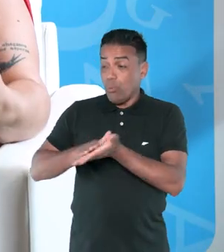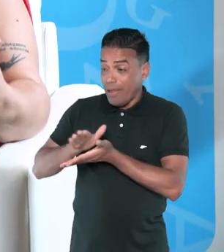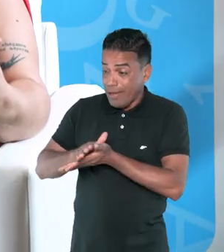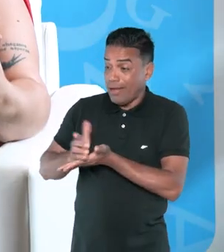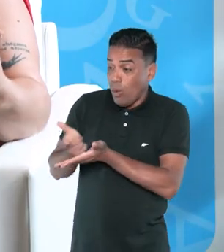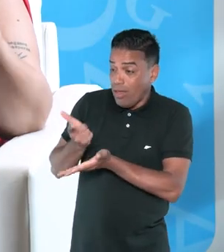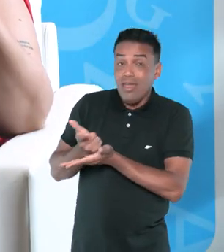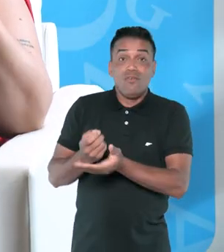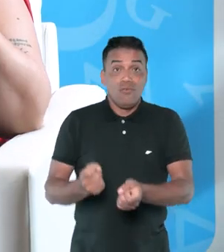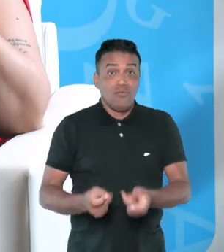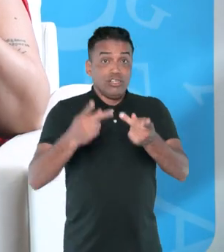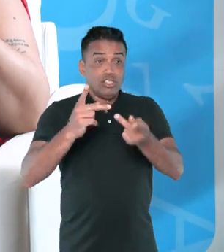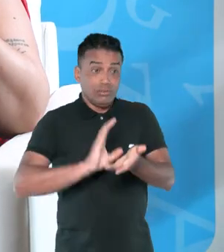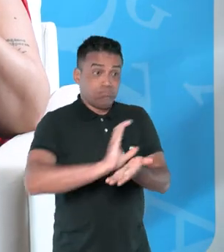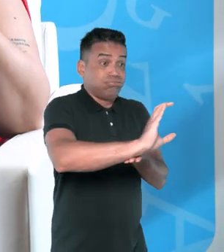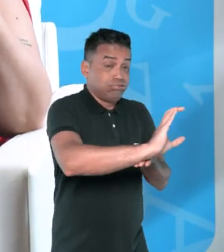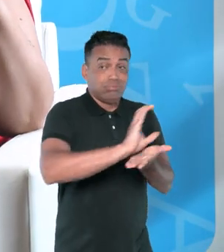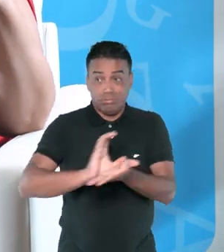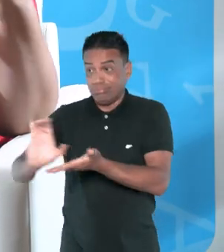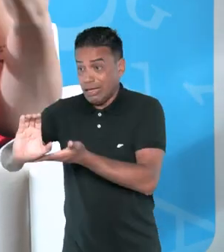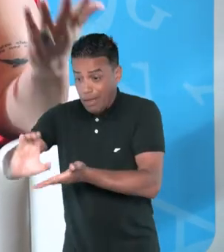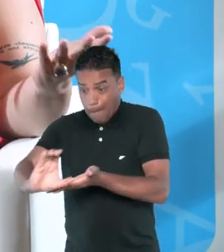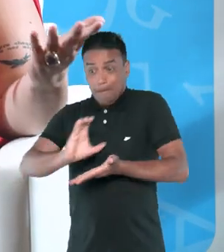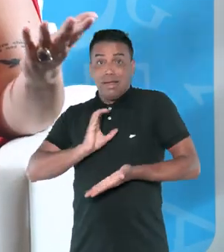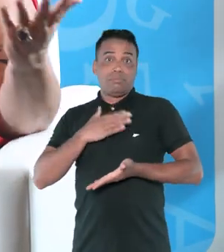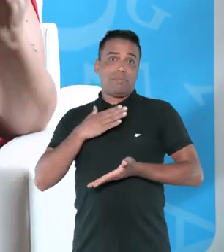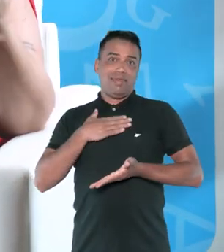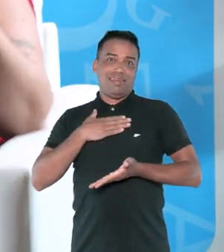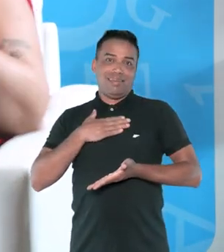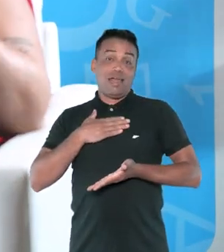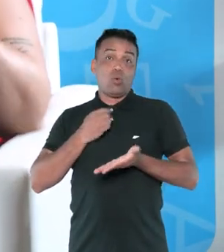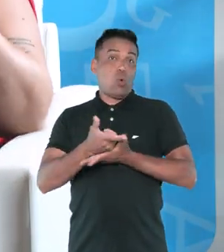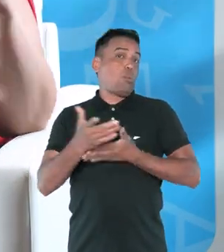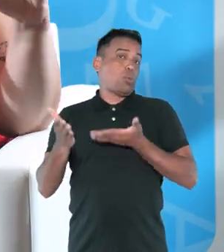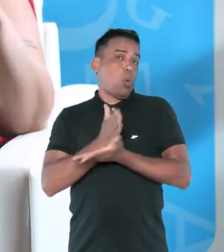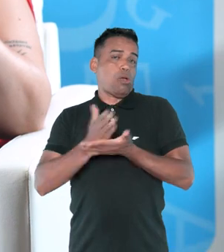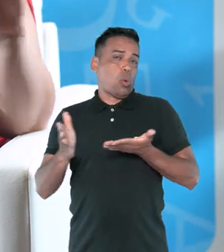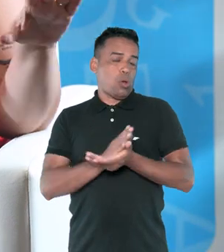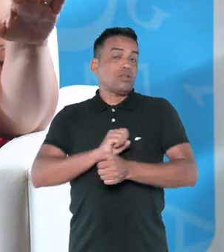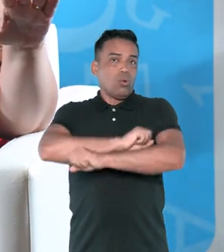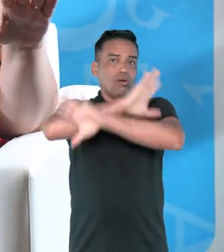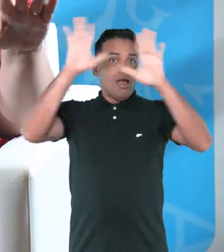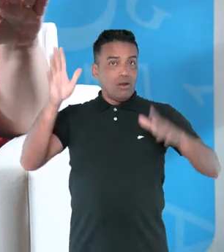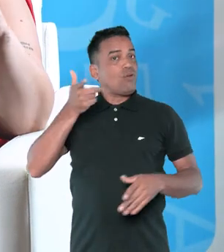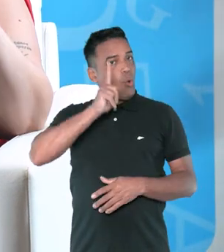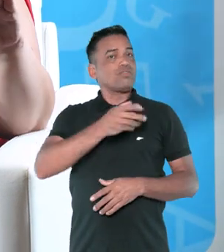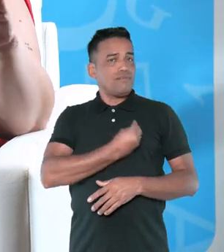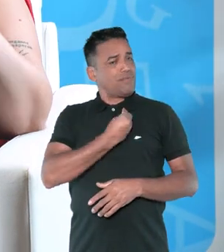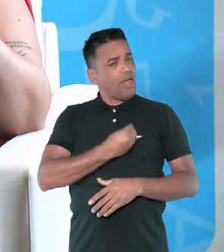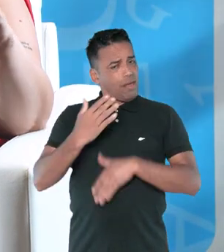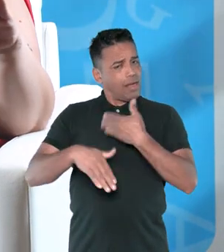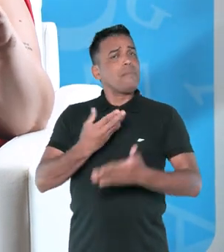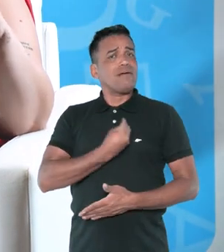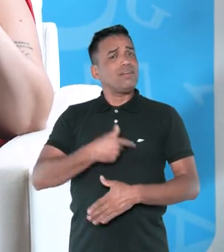livro é vendido, eu recebo uma parte, e com essa parte eu compro o que eu quiser. Então, para mim, ficou claro, é assim que eu vou viver minha vida. Está